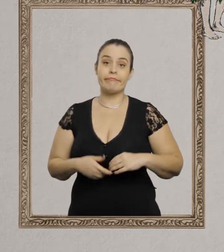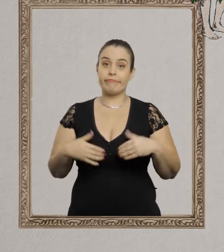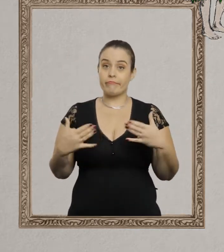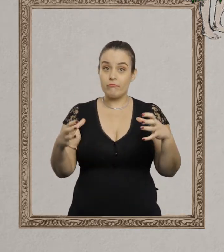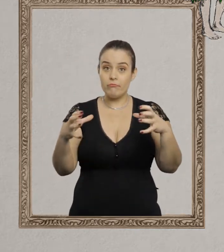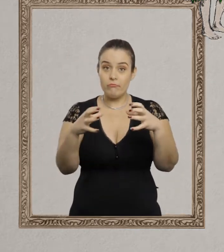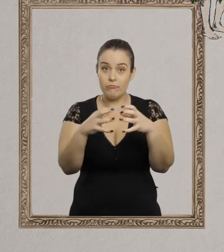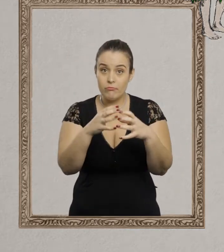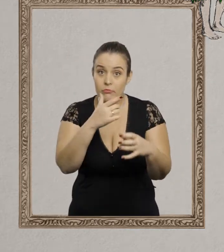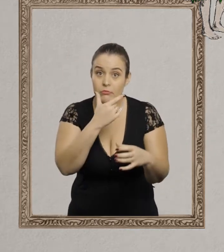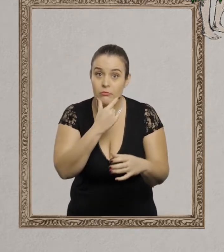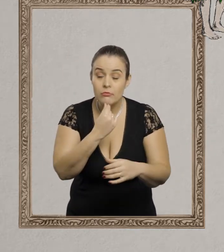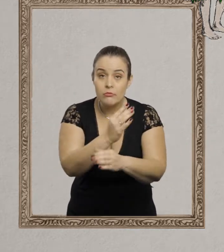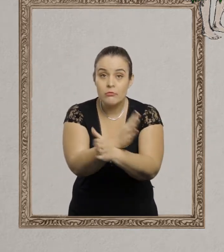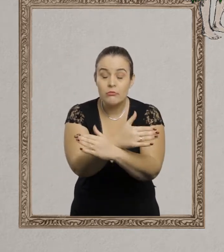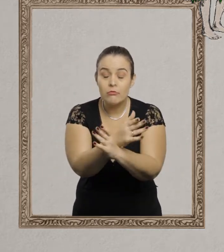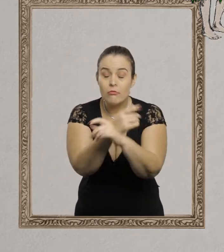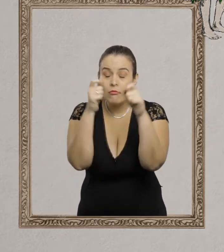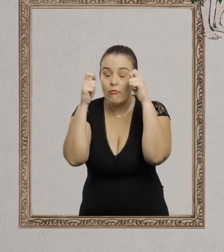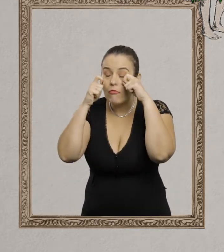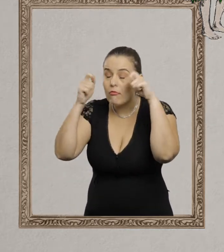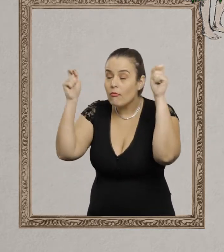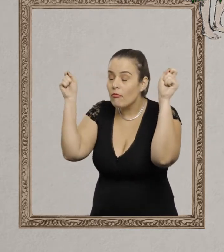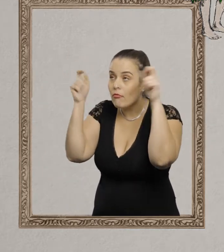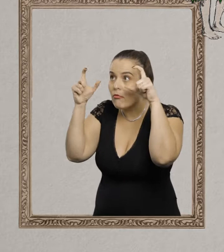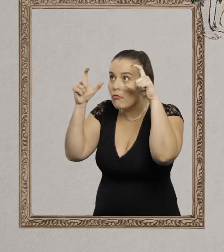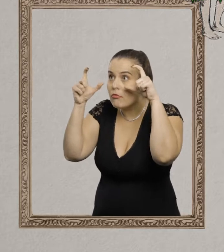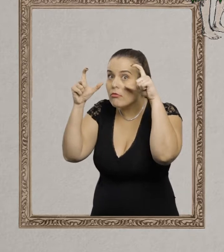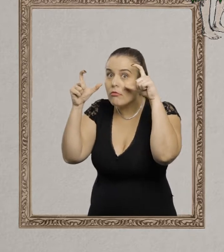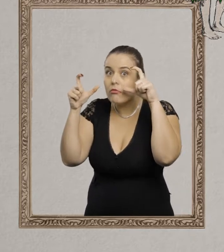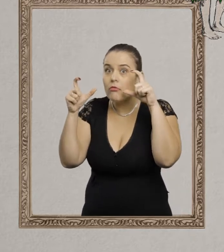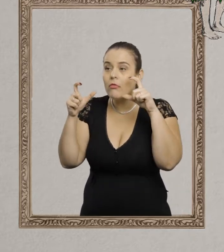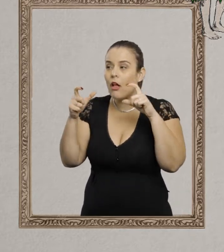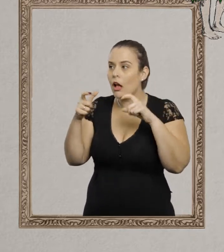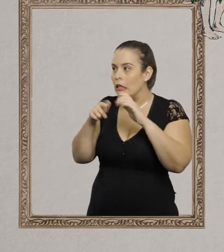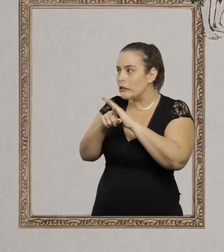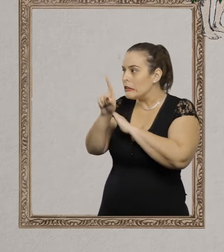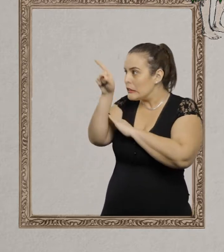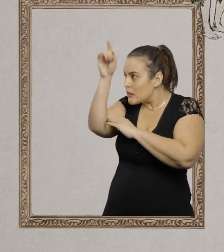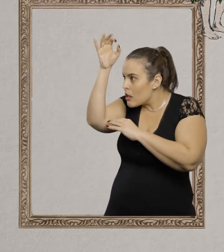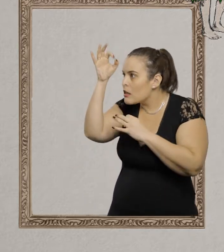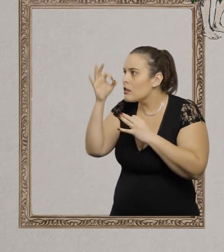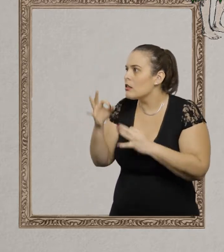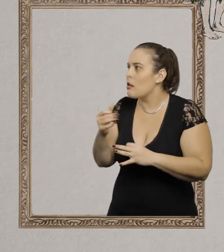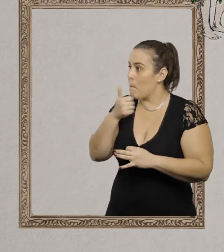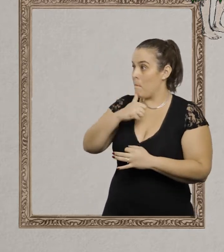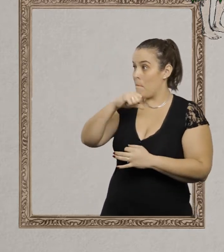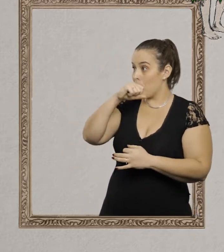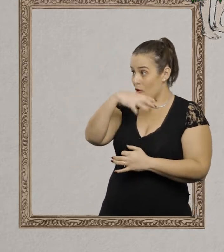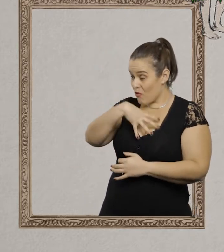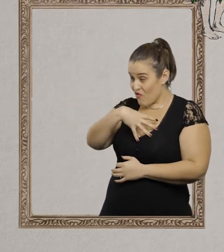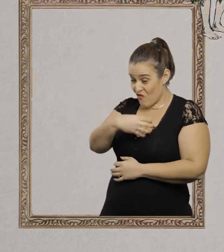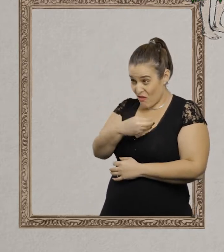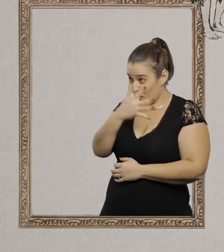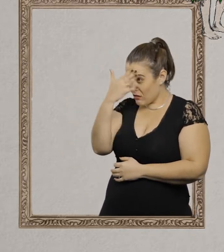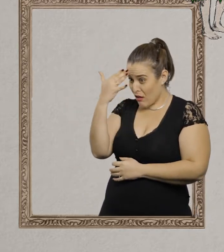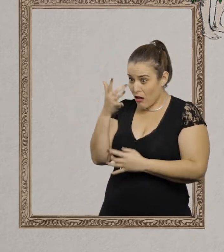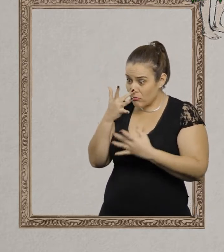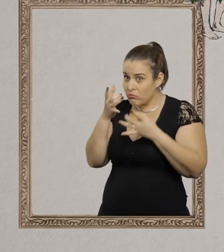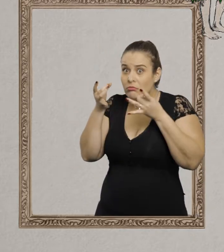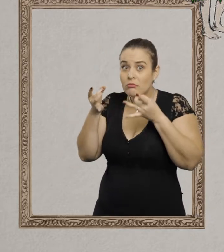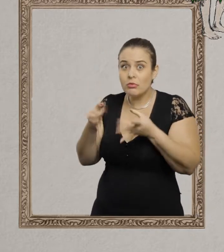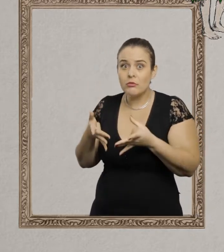meninos perdidos ficaram espantados. Eles perguntaram se Peter tinha certeza que as mães esquecem dos